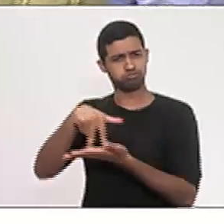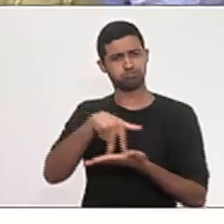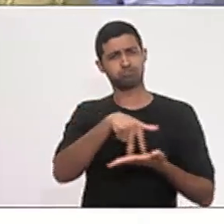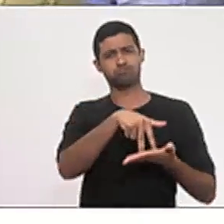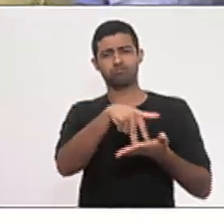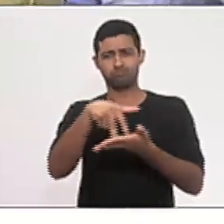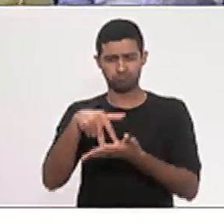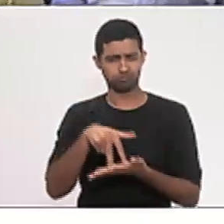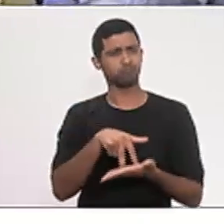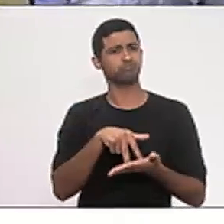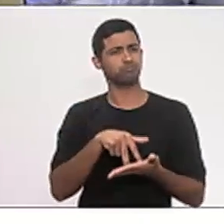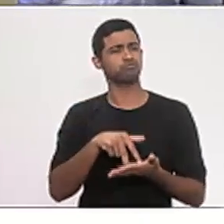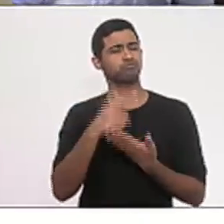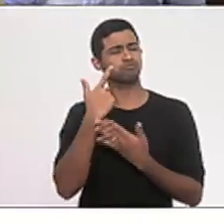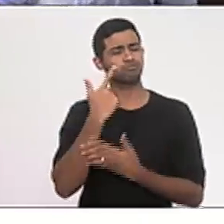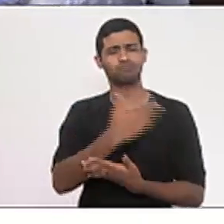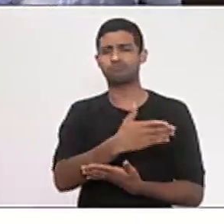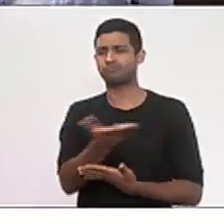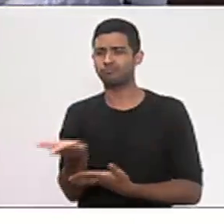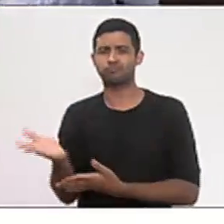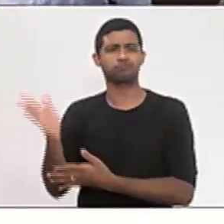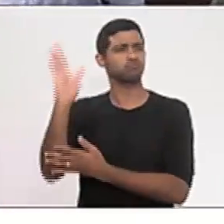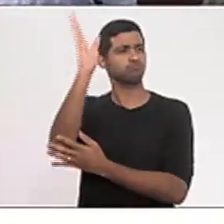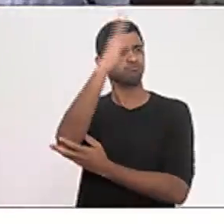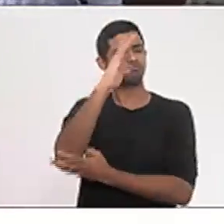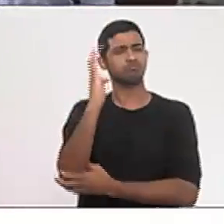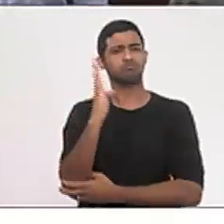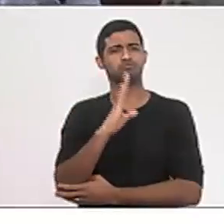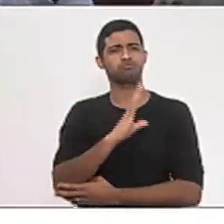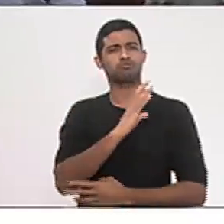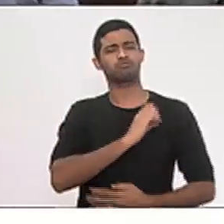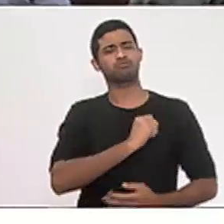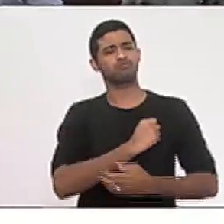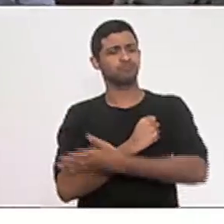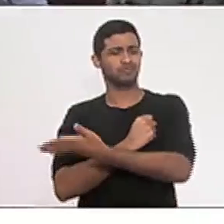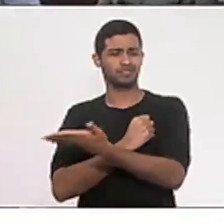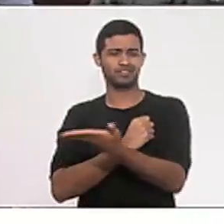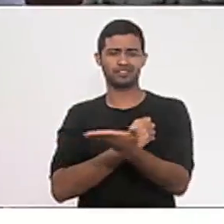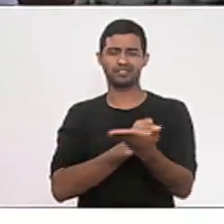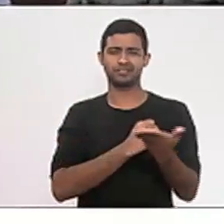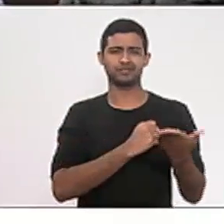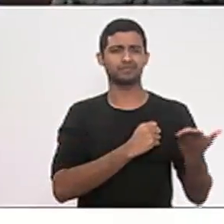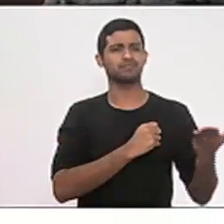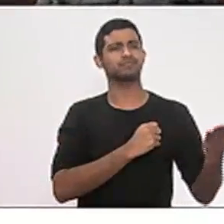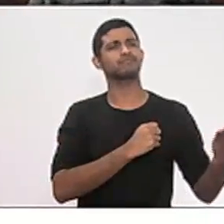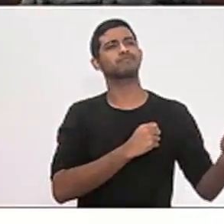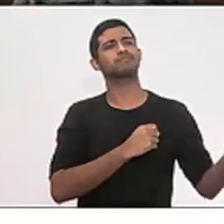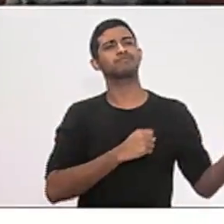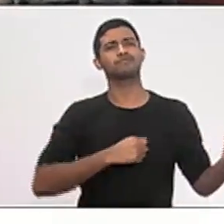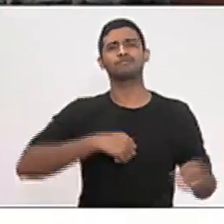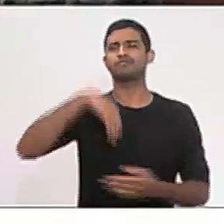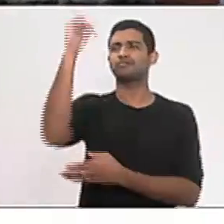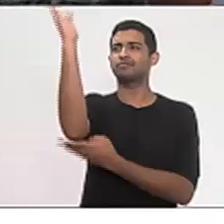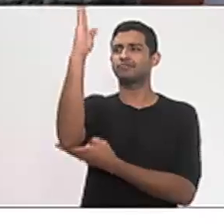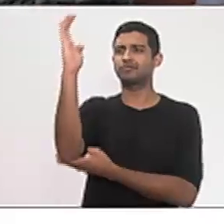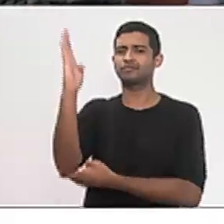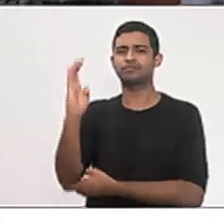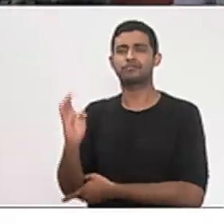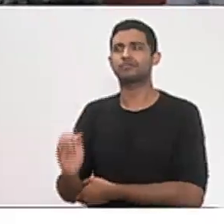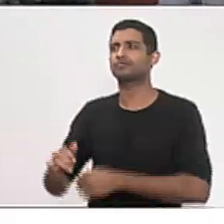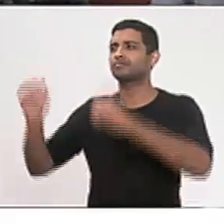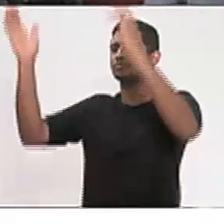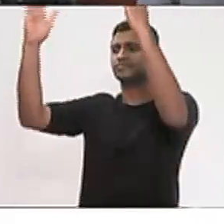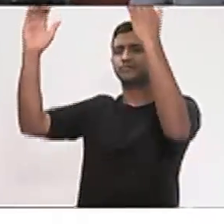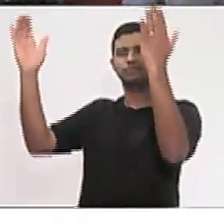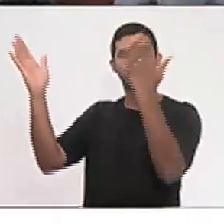foge à luta. Nem tem ninguém te adora, a própria morte terá adorada. Entre outras